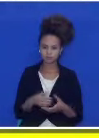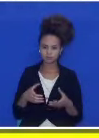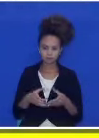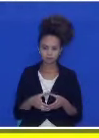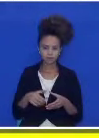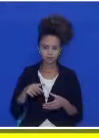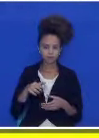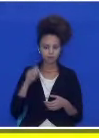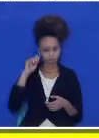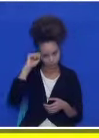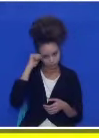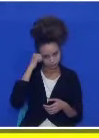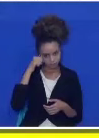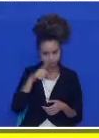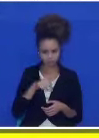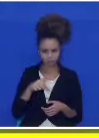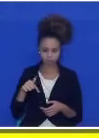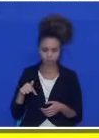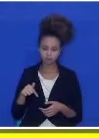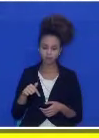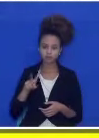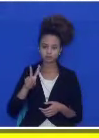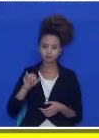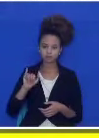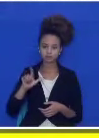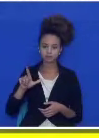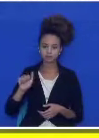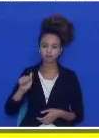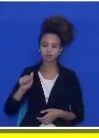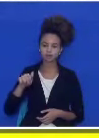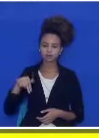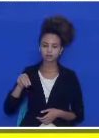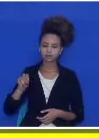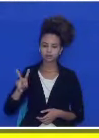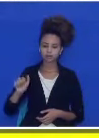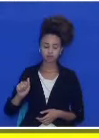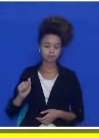Bola preta número 77, Vila Nova de Minas Gerais.